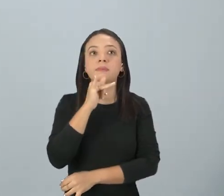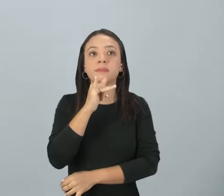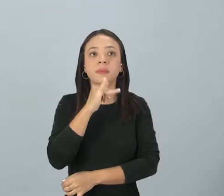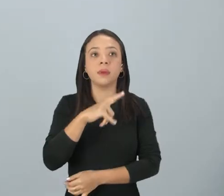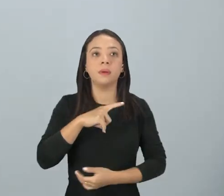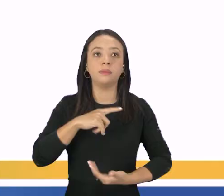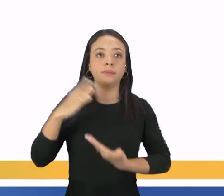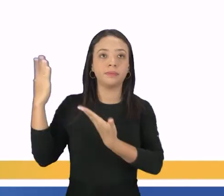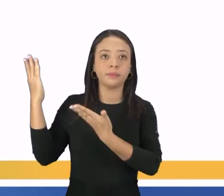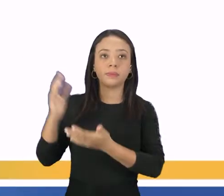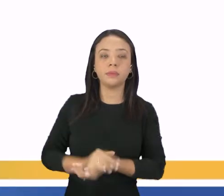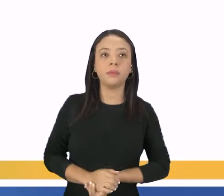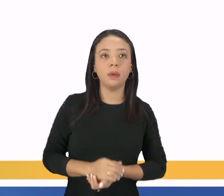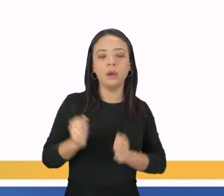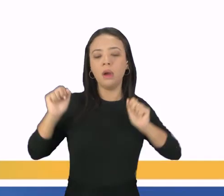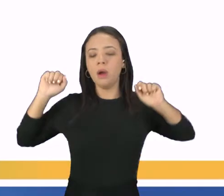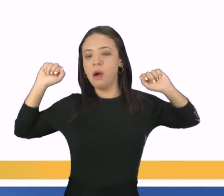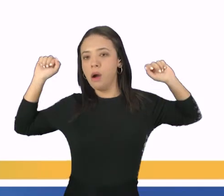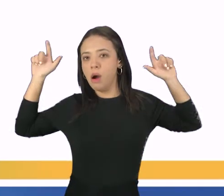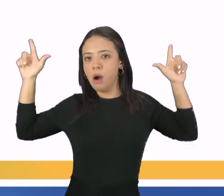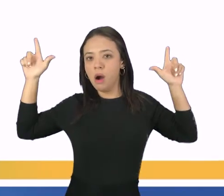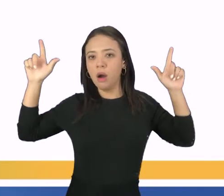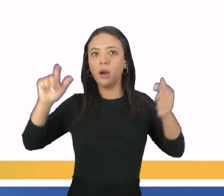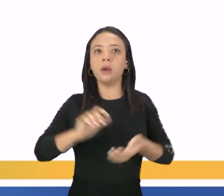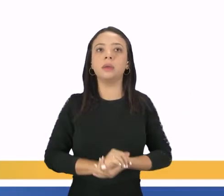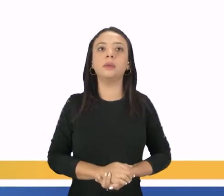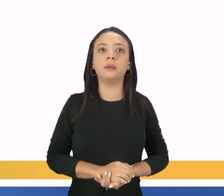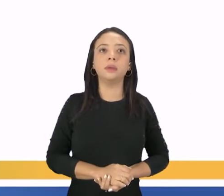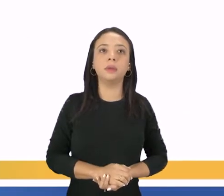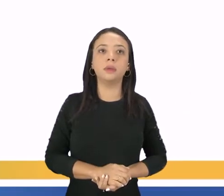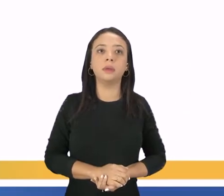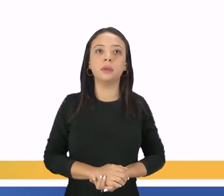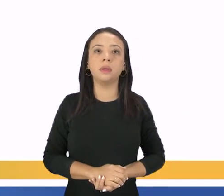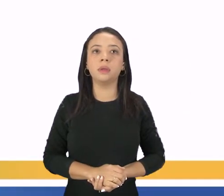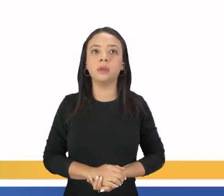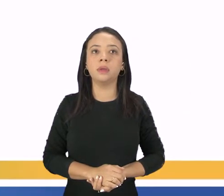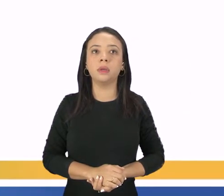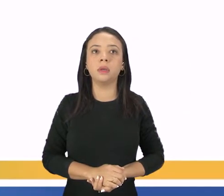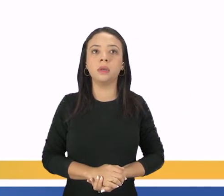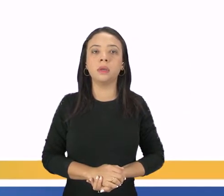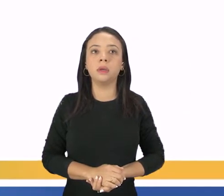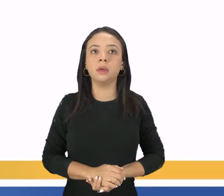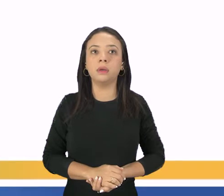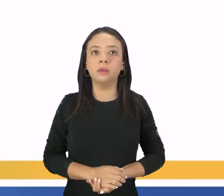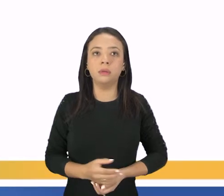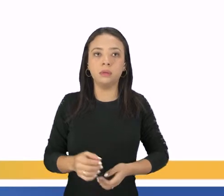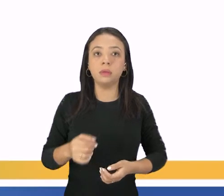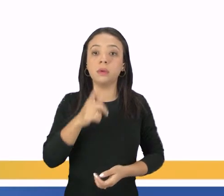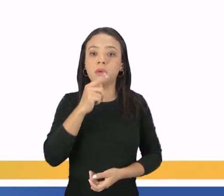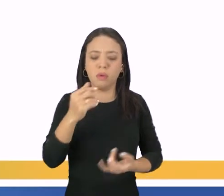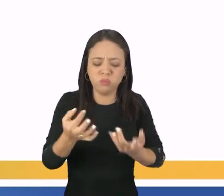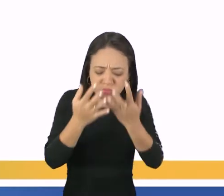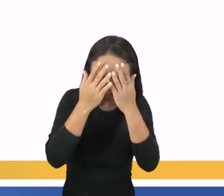ali despertar-se, que é acordar, né? Lavar-se, que é de se lavar o rosto,